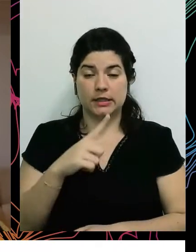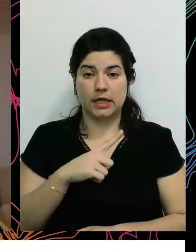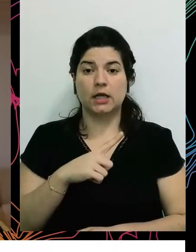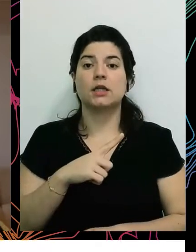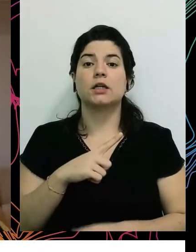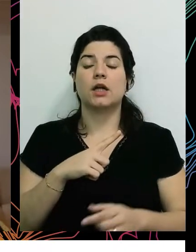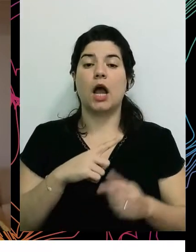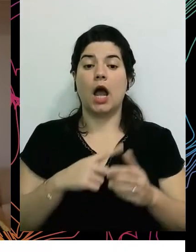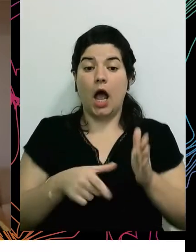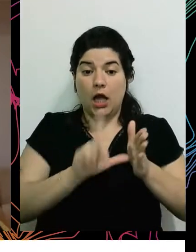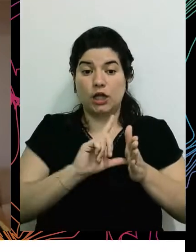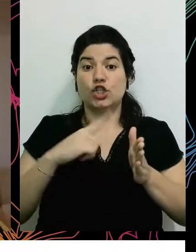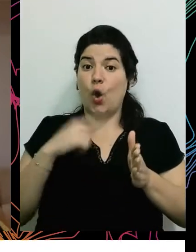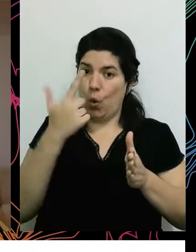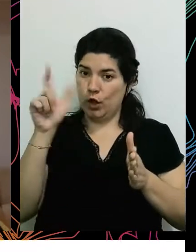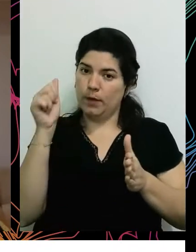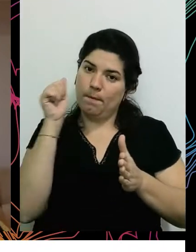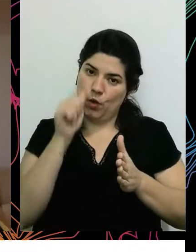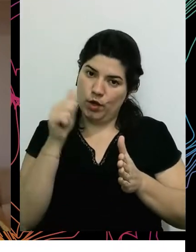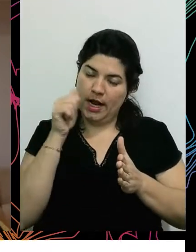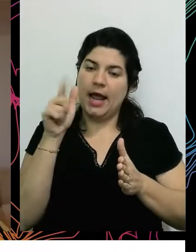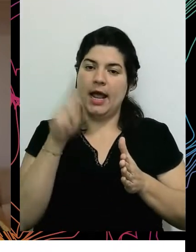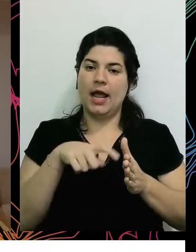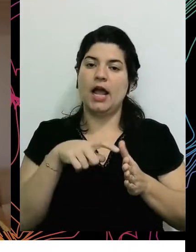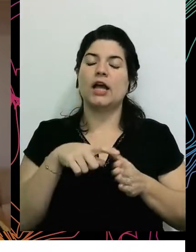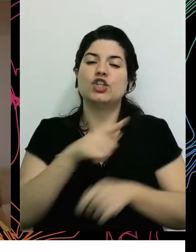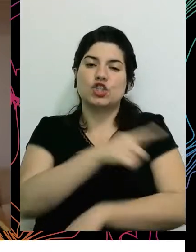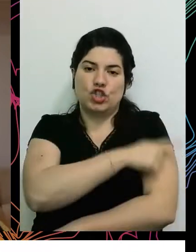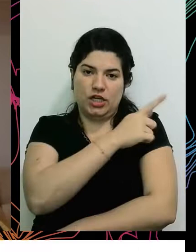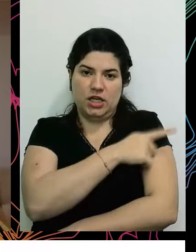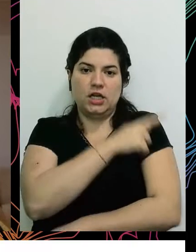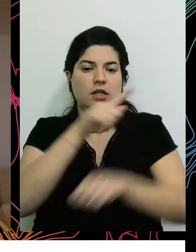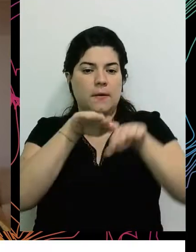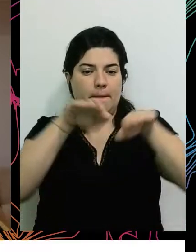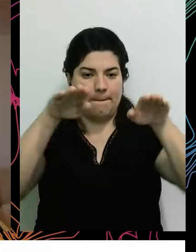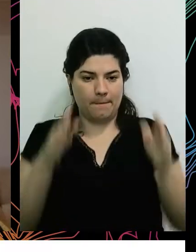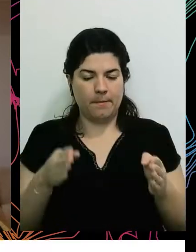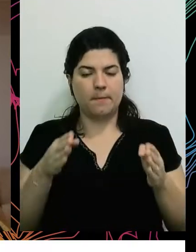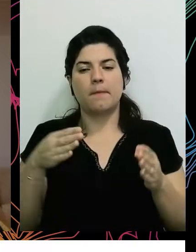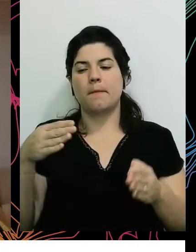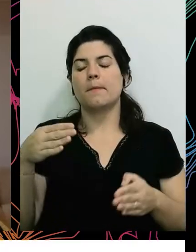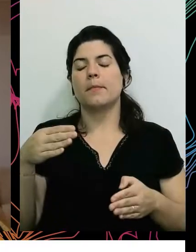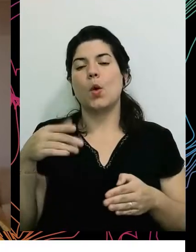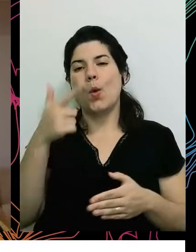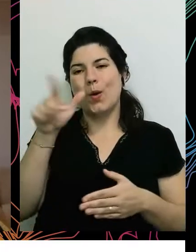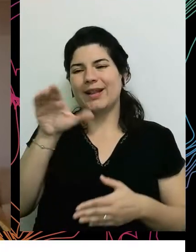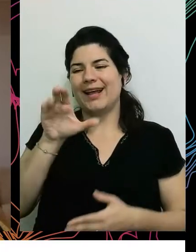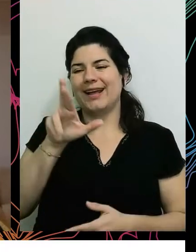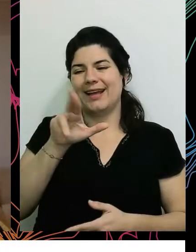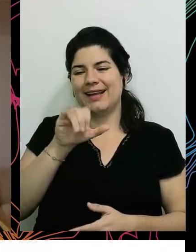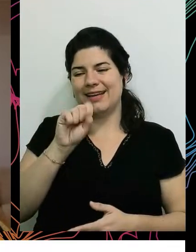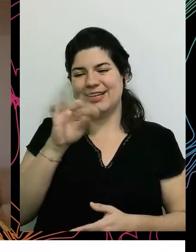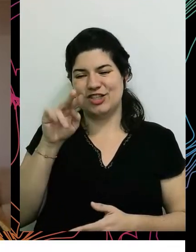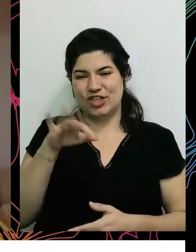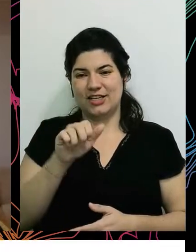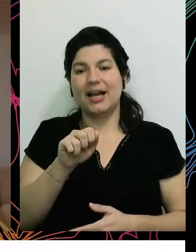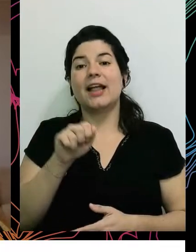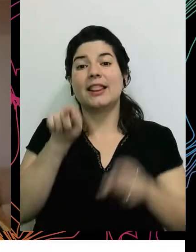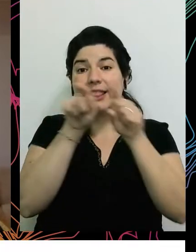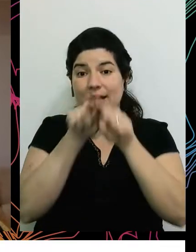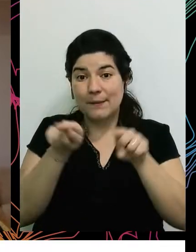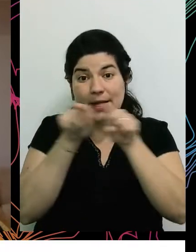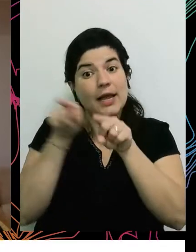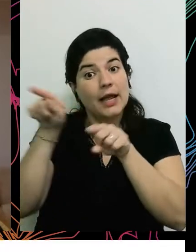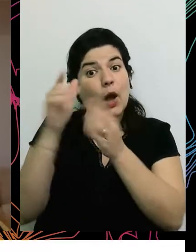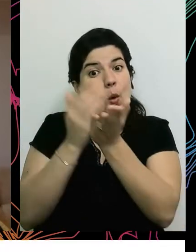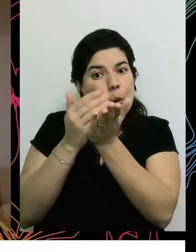mim uma outra mulher que foi gerente de plataformas fixas, a Cristina, outra Cristina também, e ela então abriu o